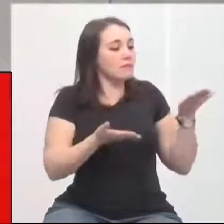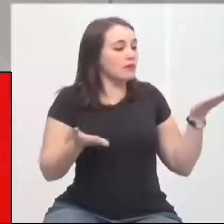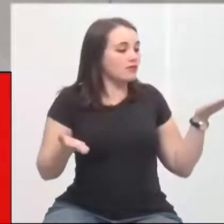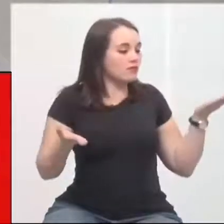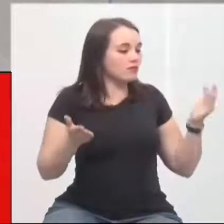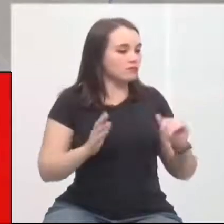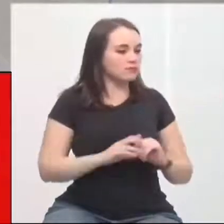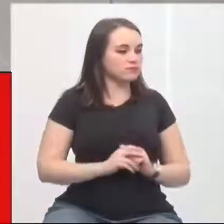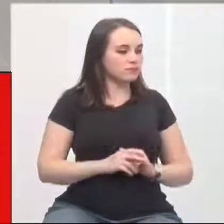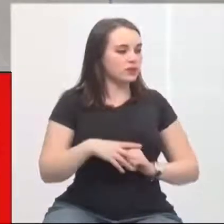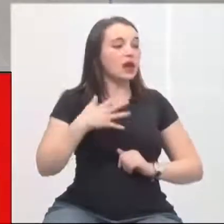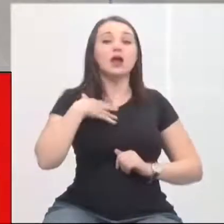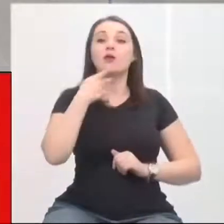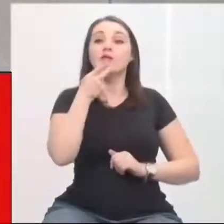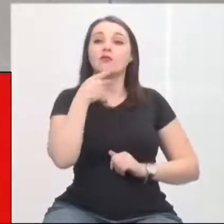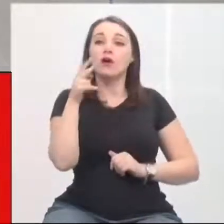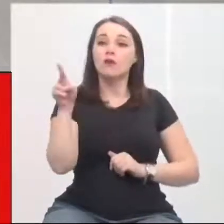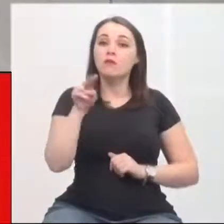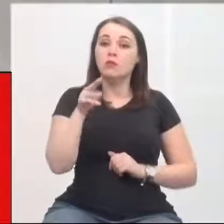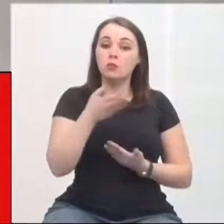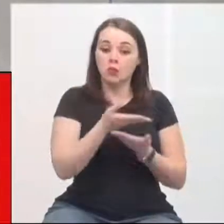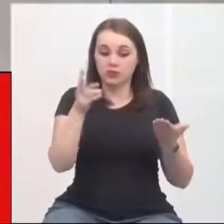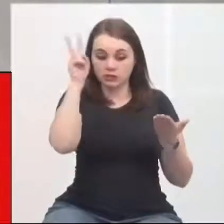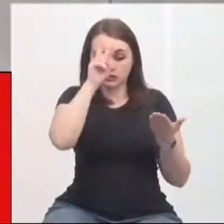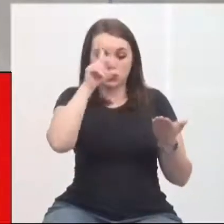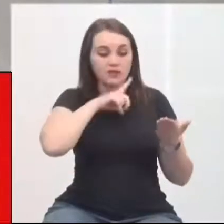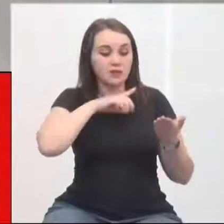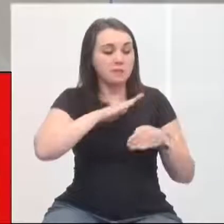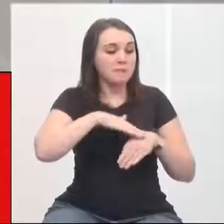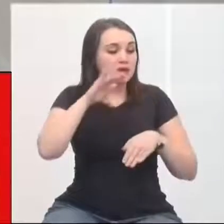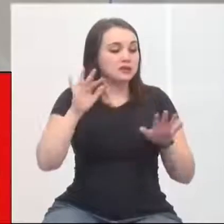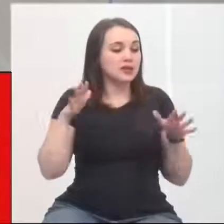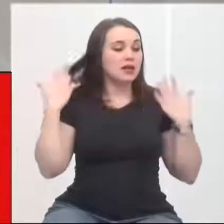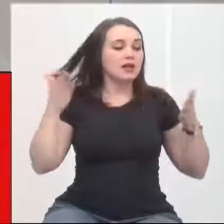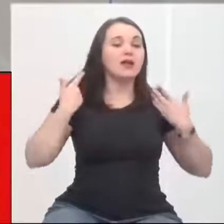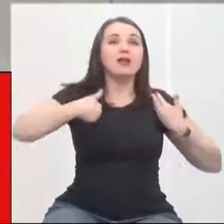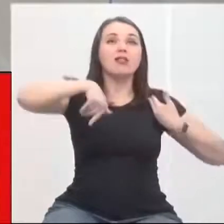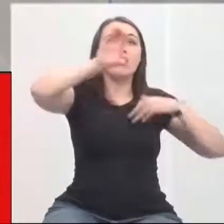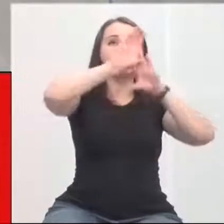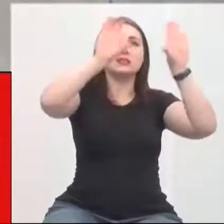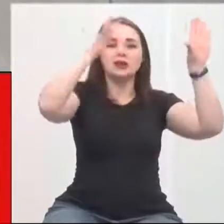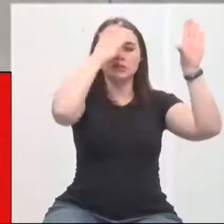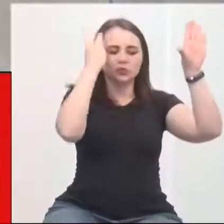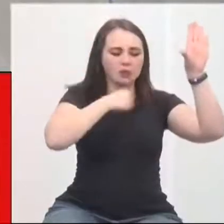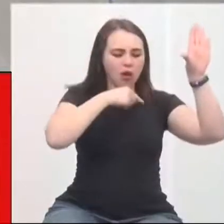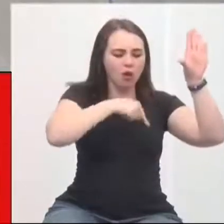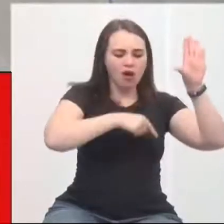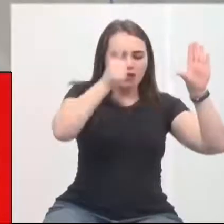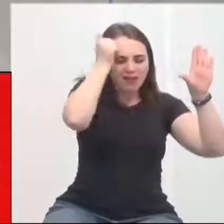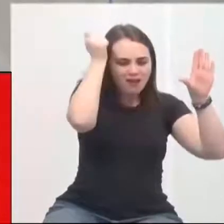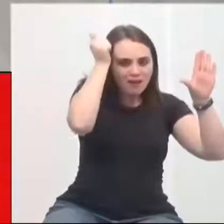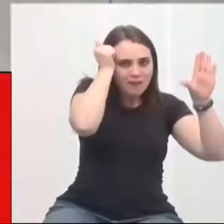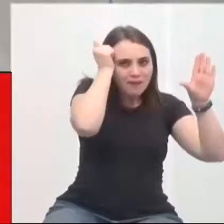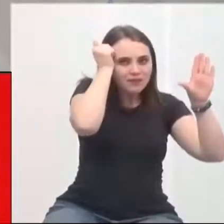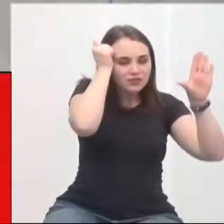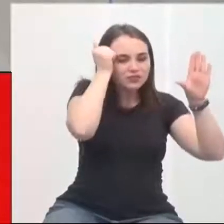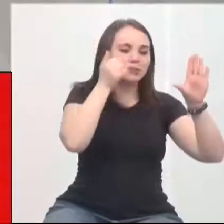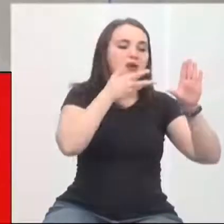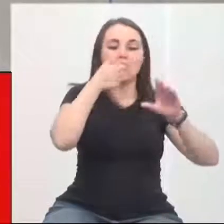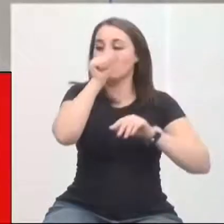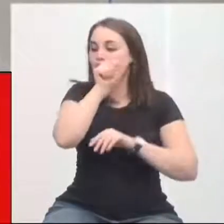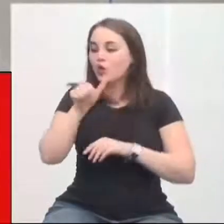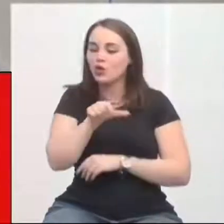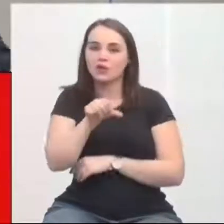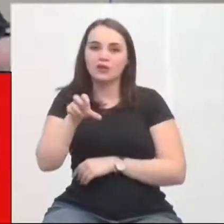perdida. Eu digo que da mesma forma haverá mais alegria no céu por um pecador que se arrepende do que 99 justos que